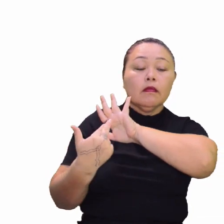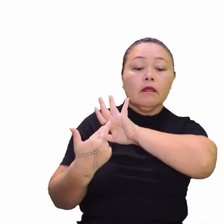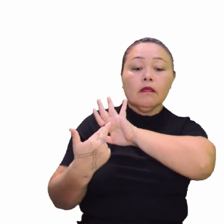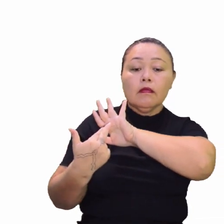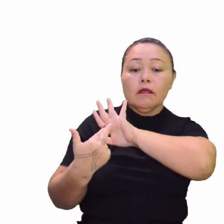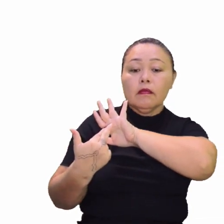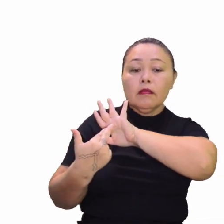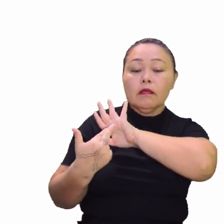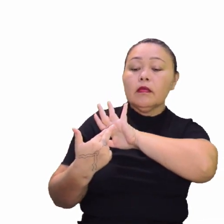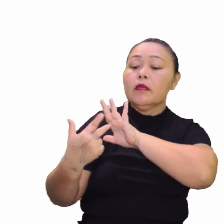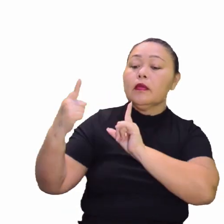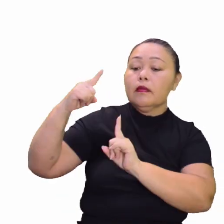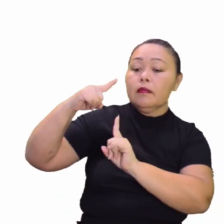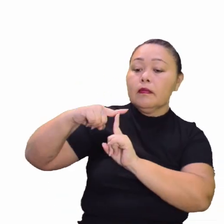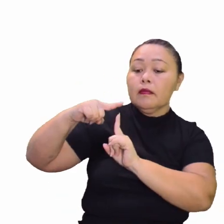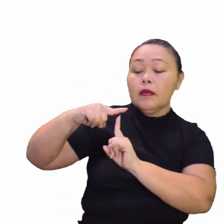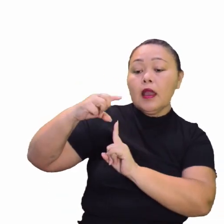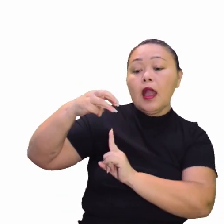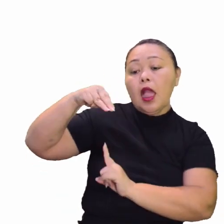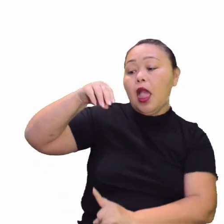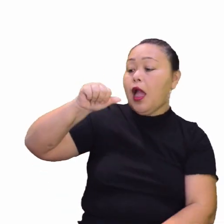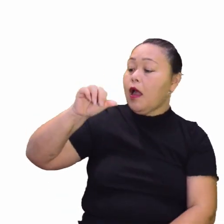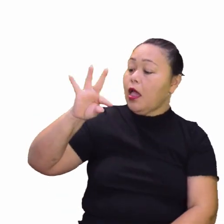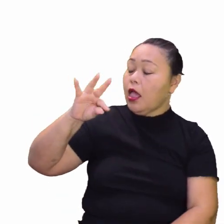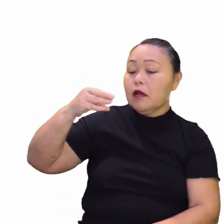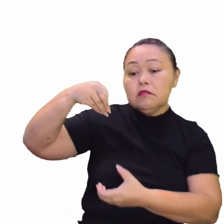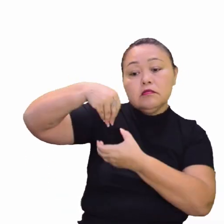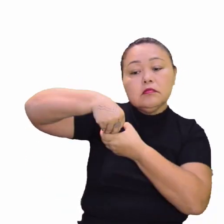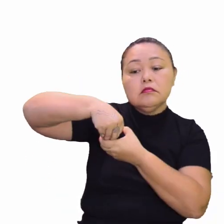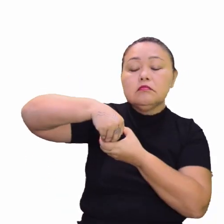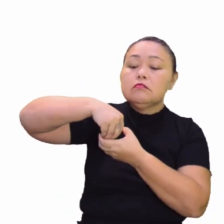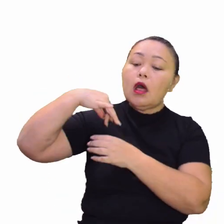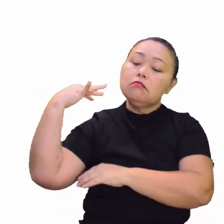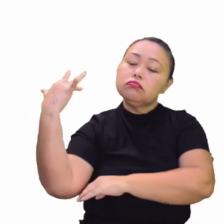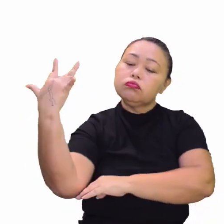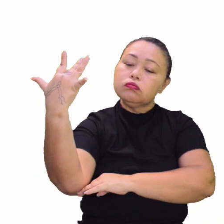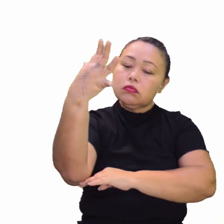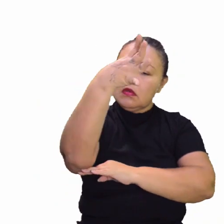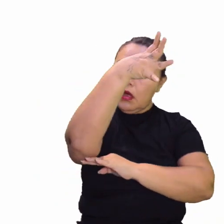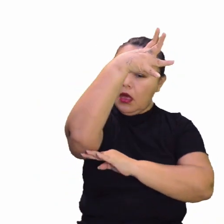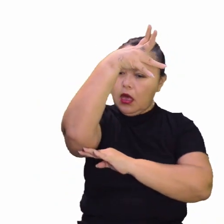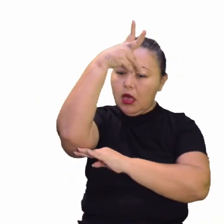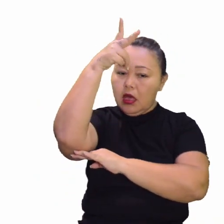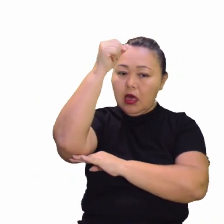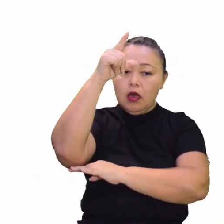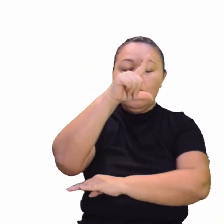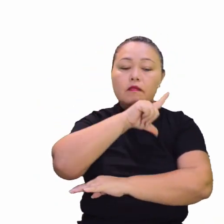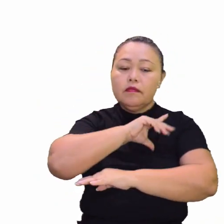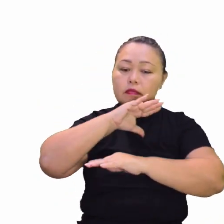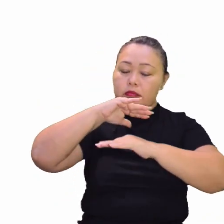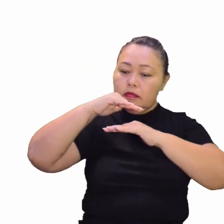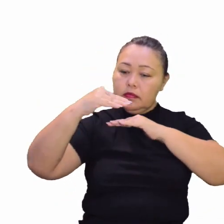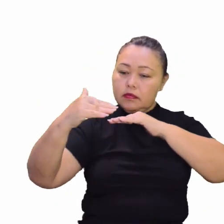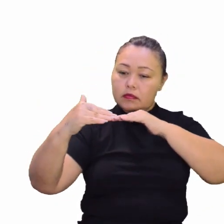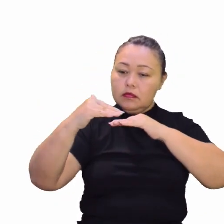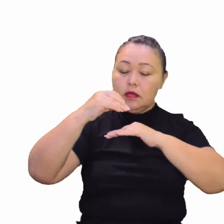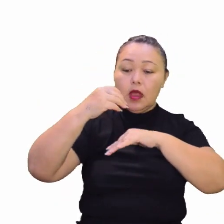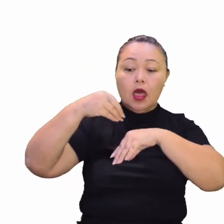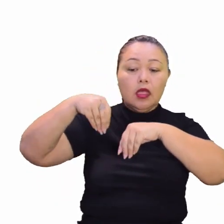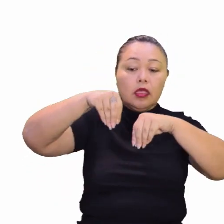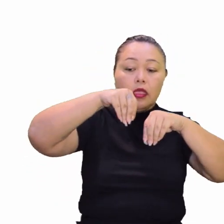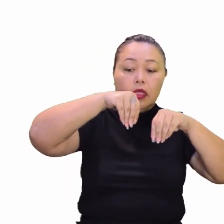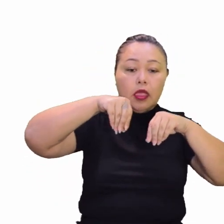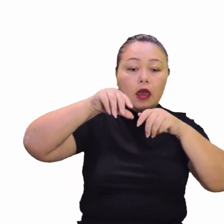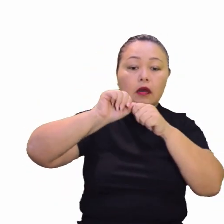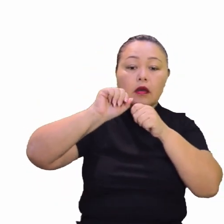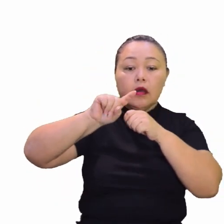representação do tipo de mata dentro da floresta amazônica, que é a mata de terra firme, a mata